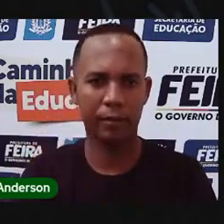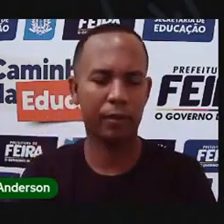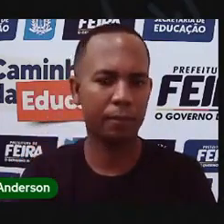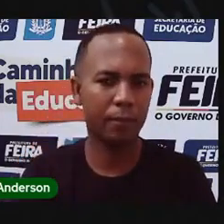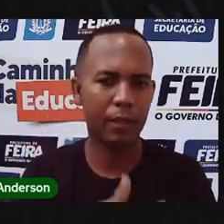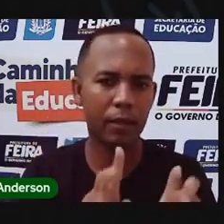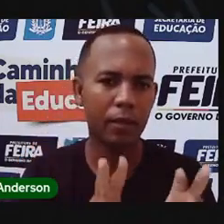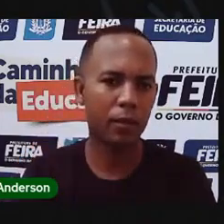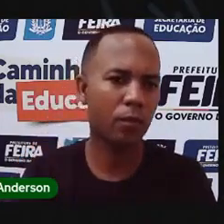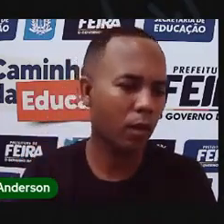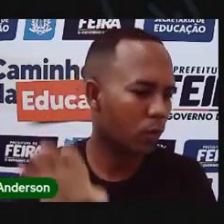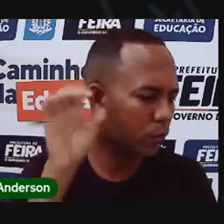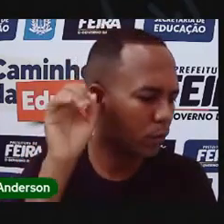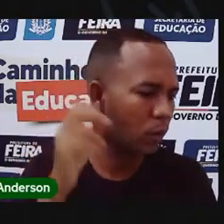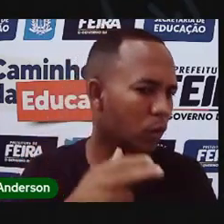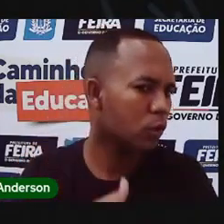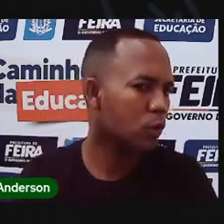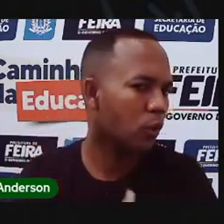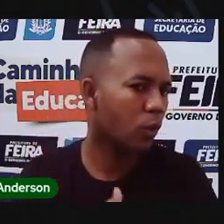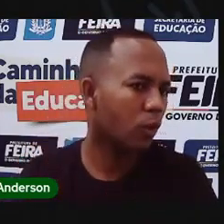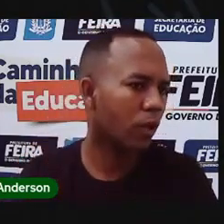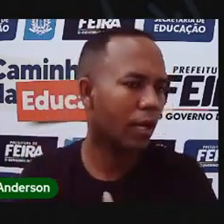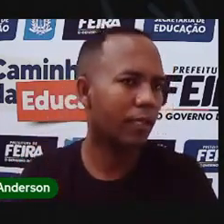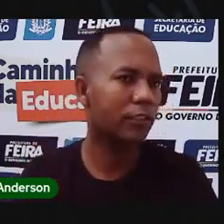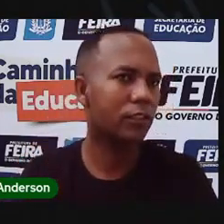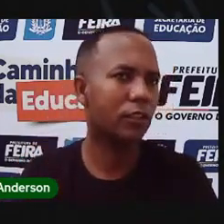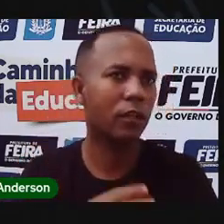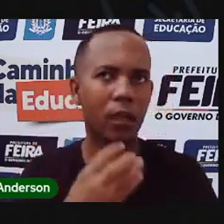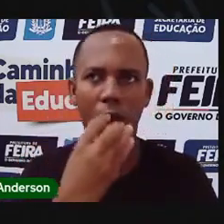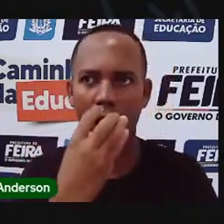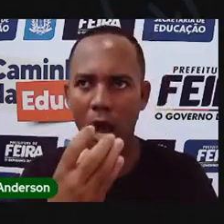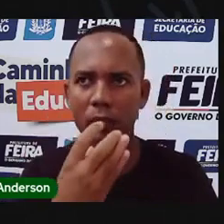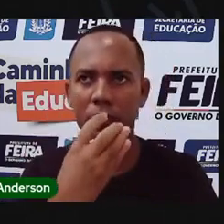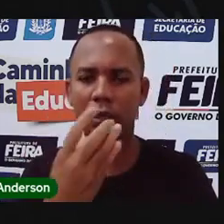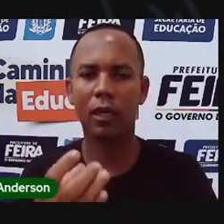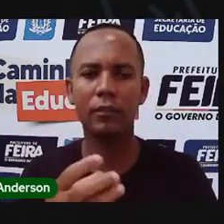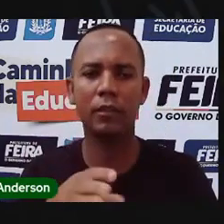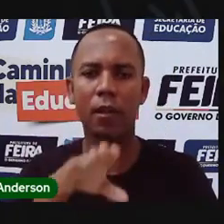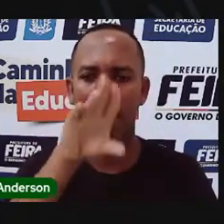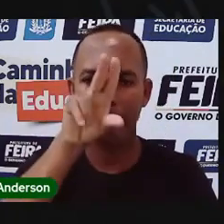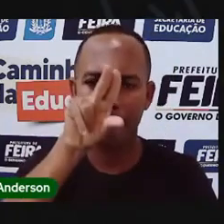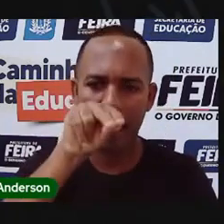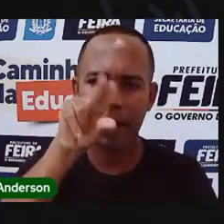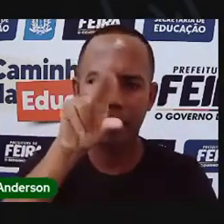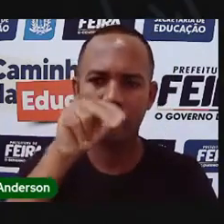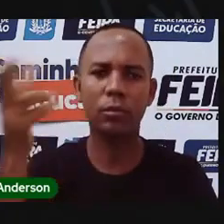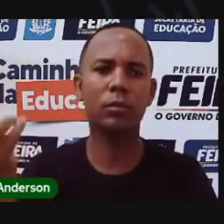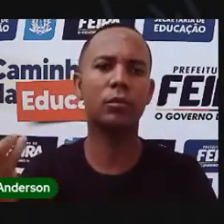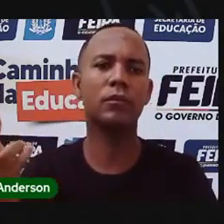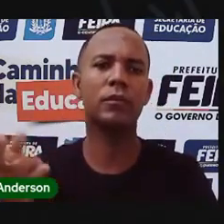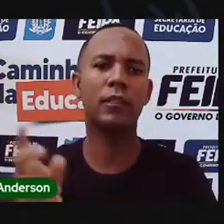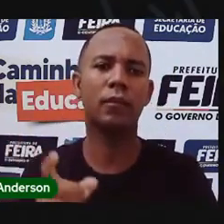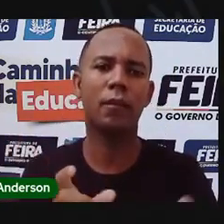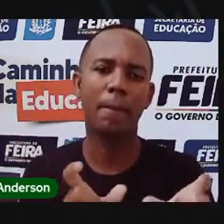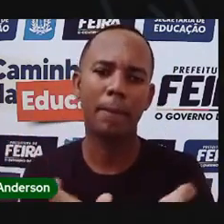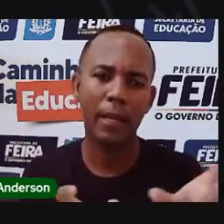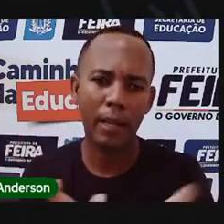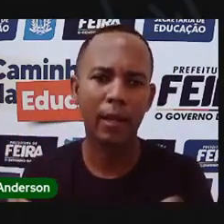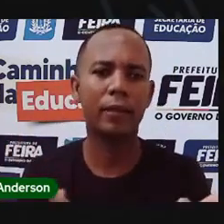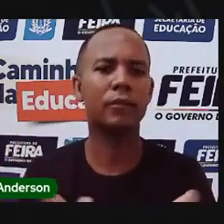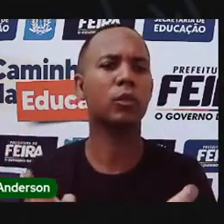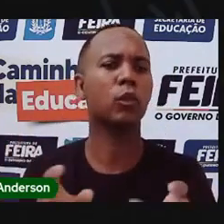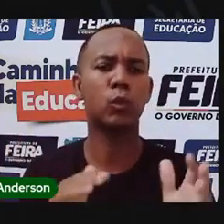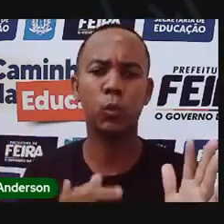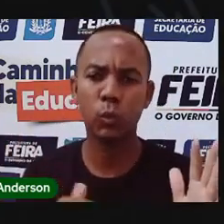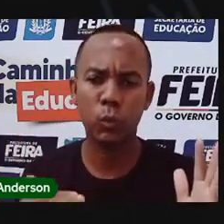som. Chocolate, late, lembra? Pato, bato, lato.